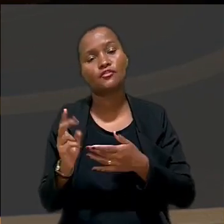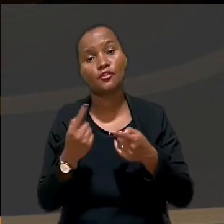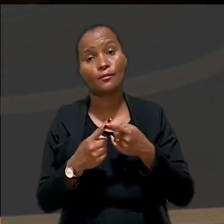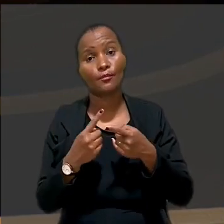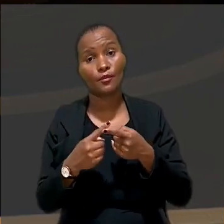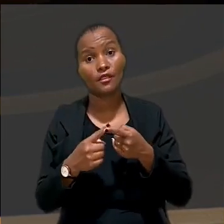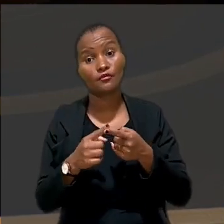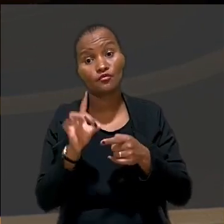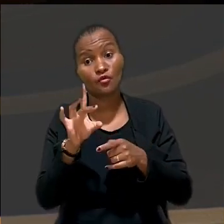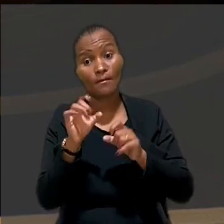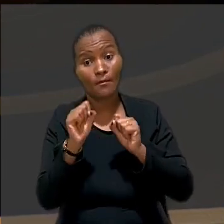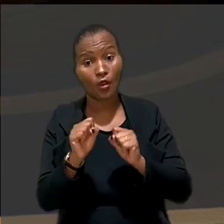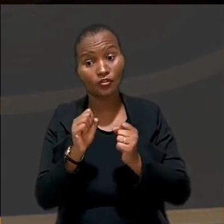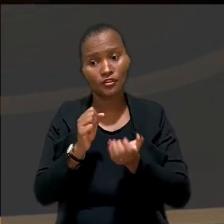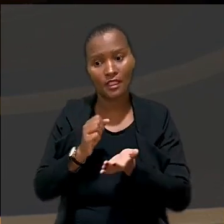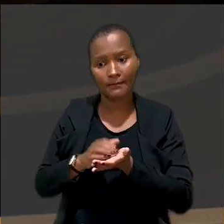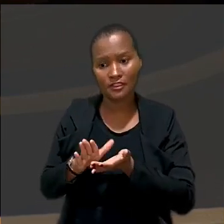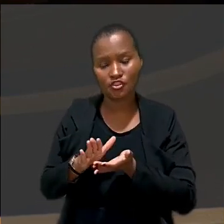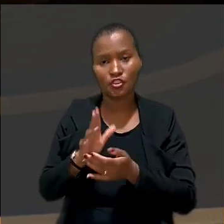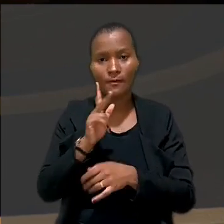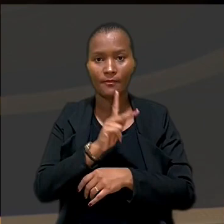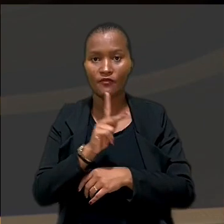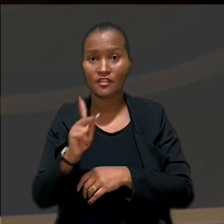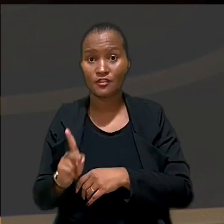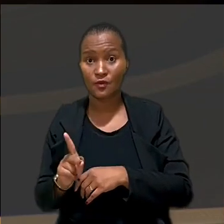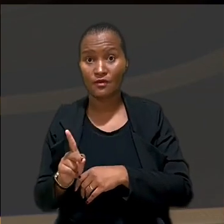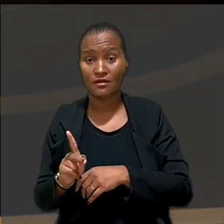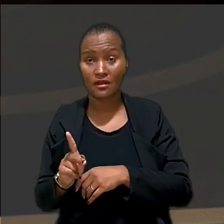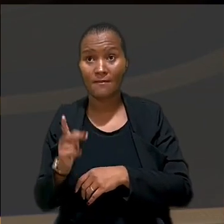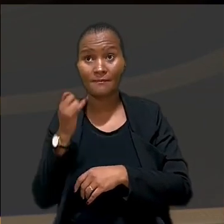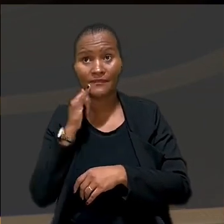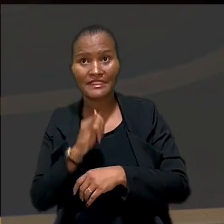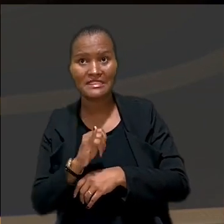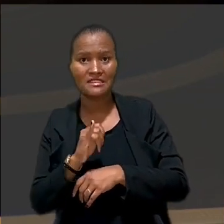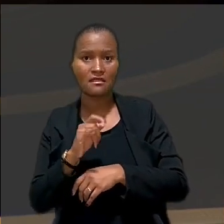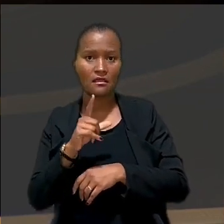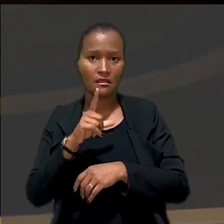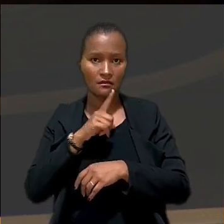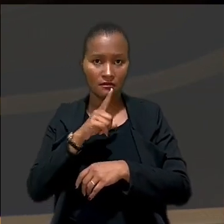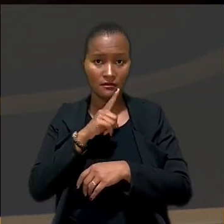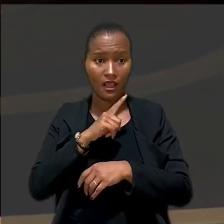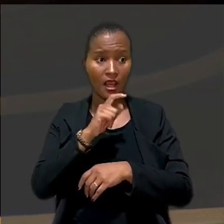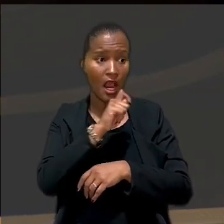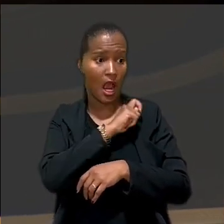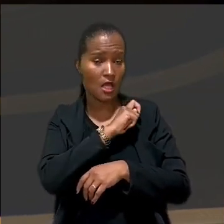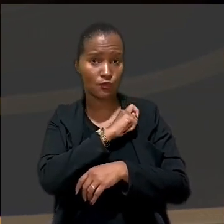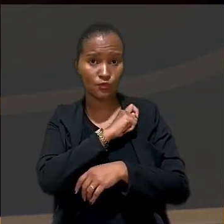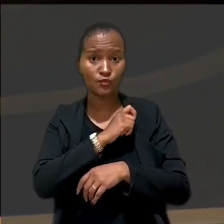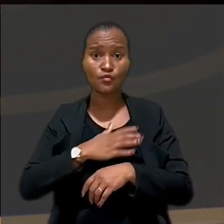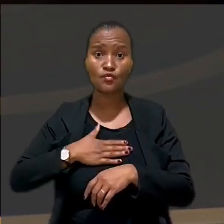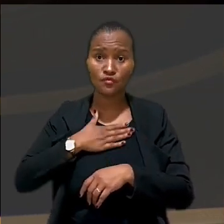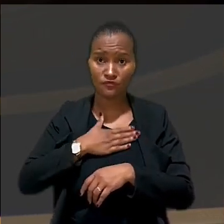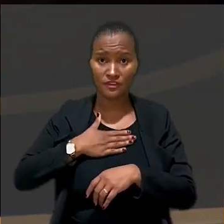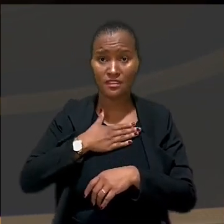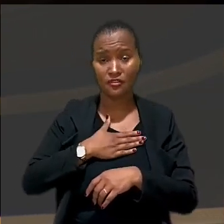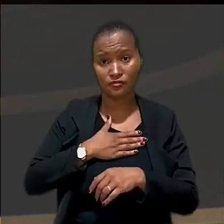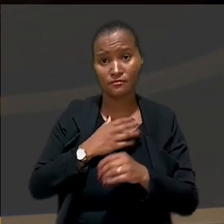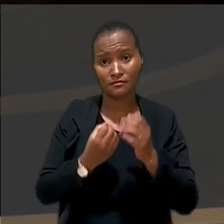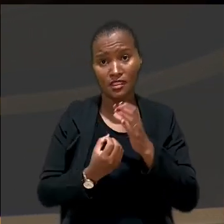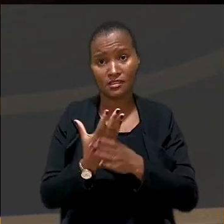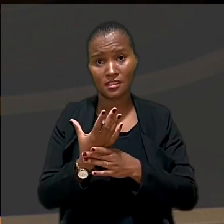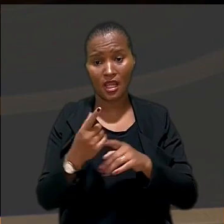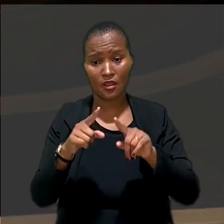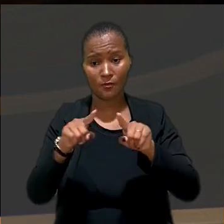Por quê? Ela só vai poder dispensar o professor se ela tiver aluno suficiente para fazer uma,